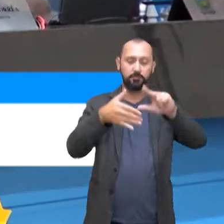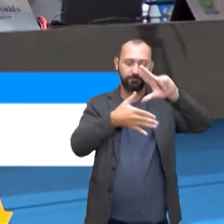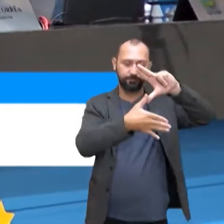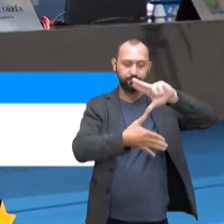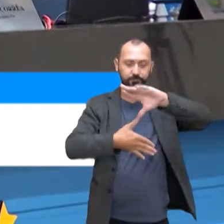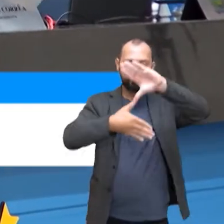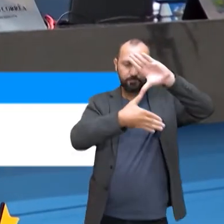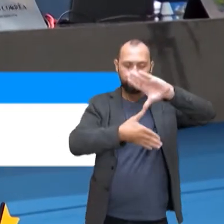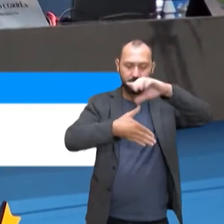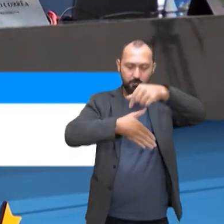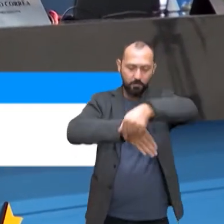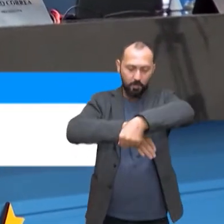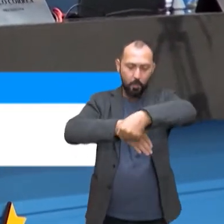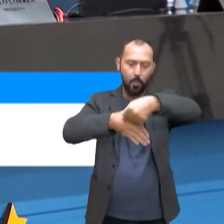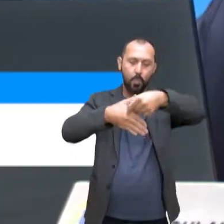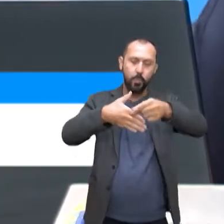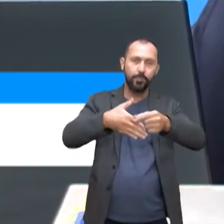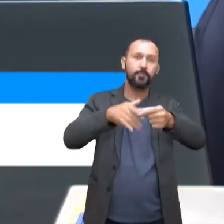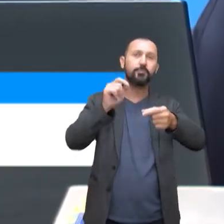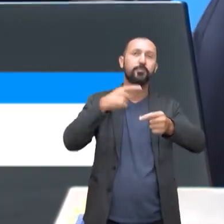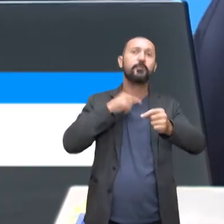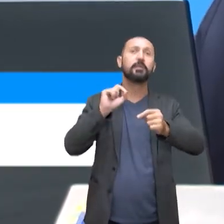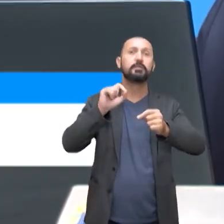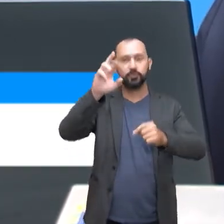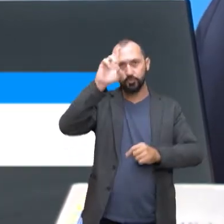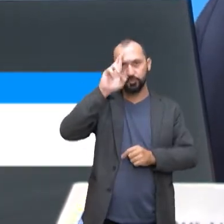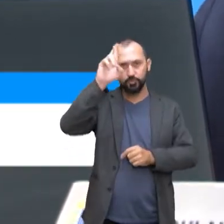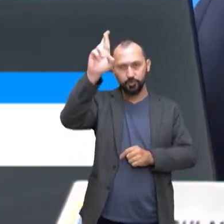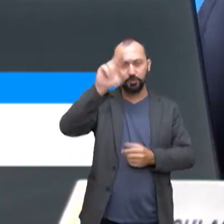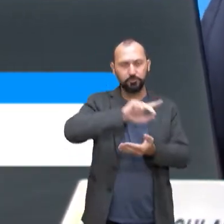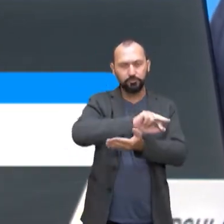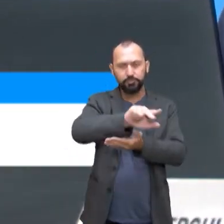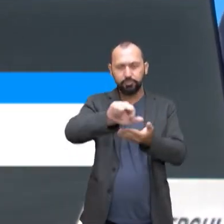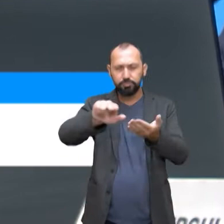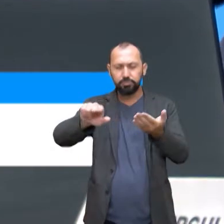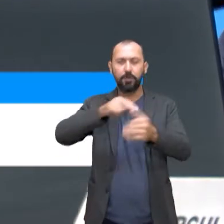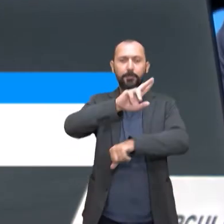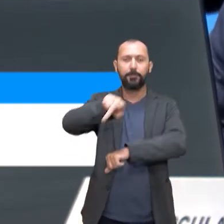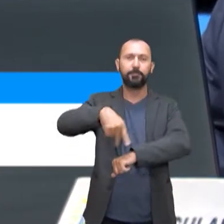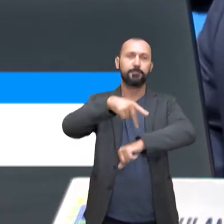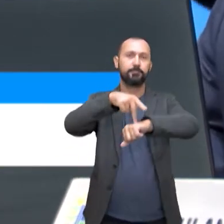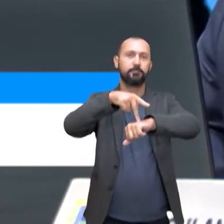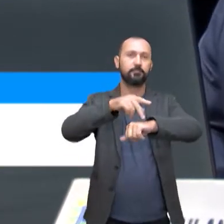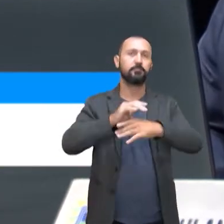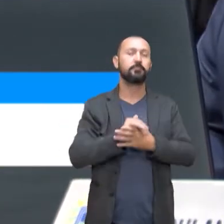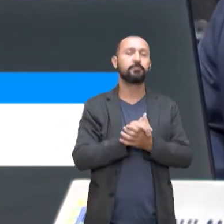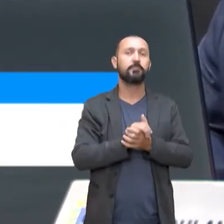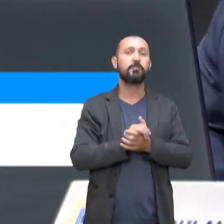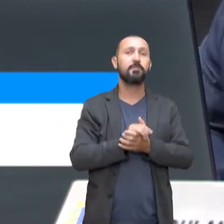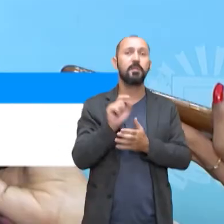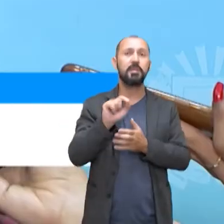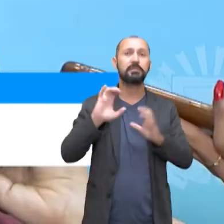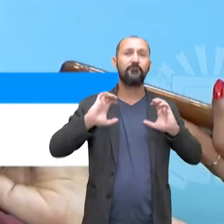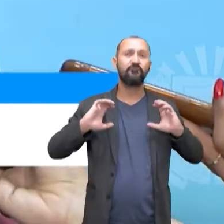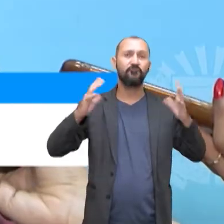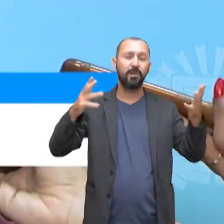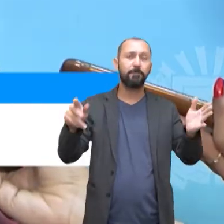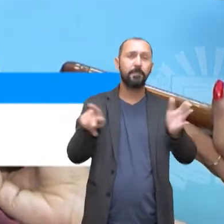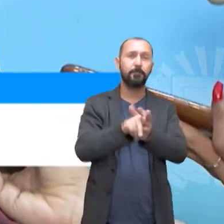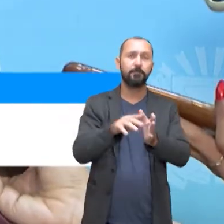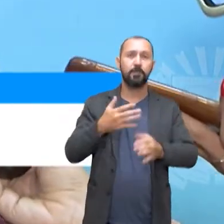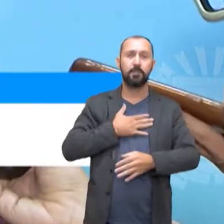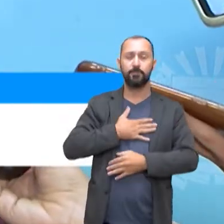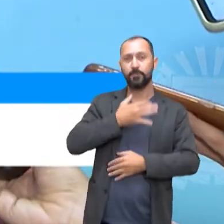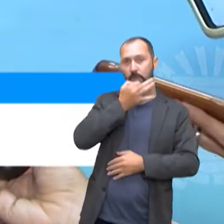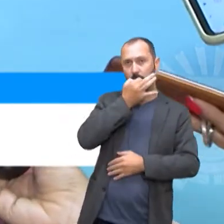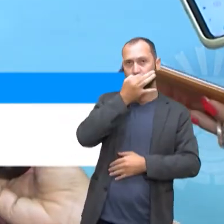rota rodoviária bioceânica, que reunirá autoridades e representantes de diversos países. Grande evento,